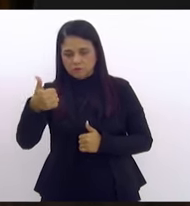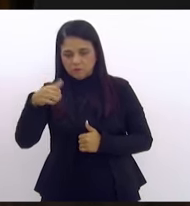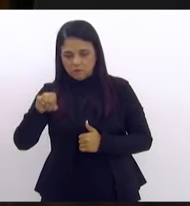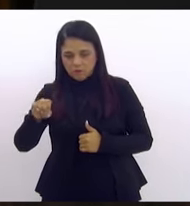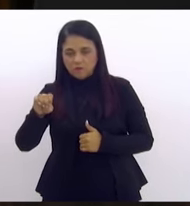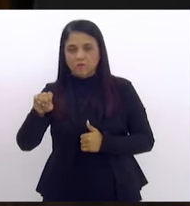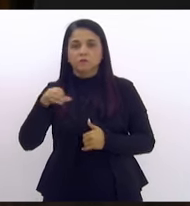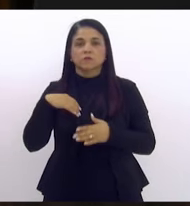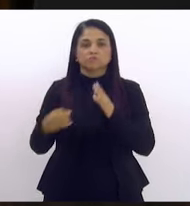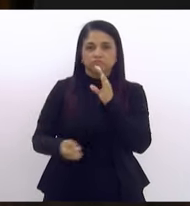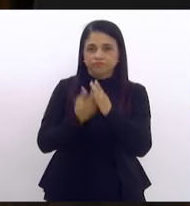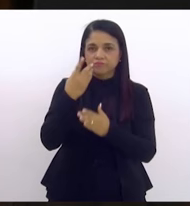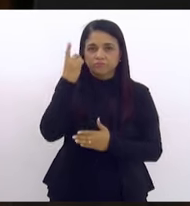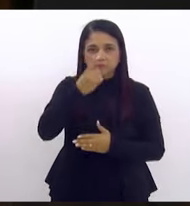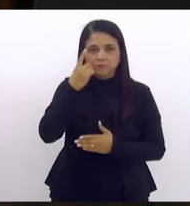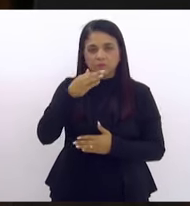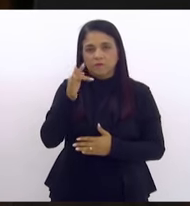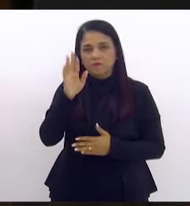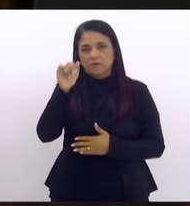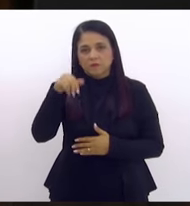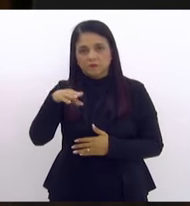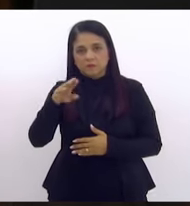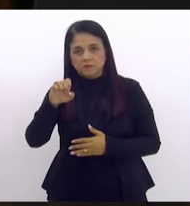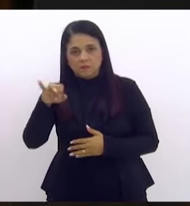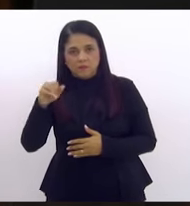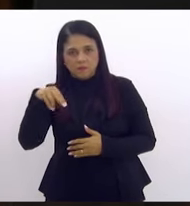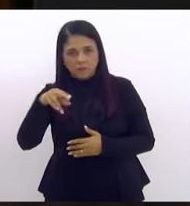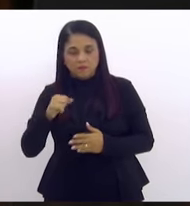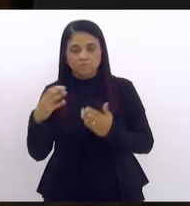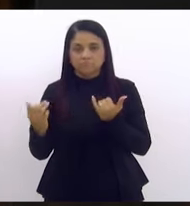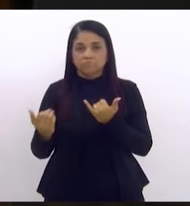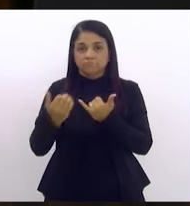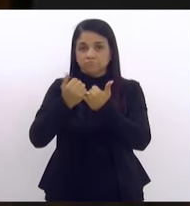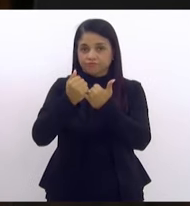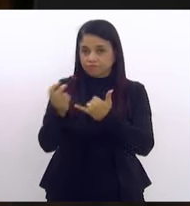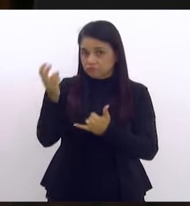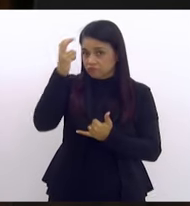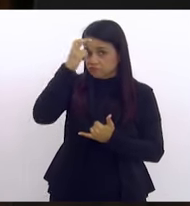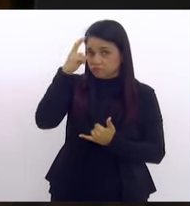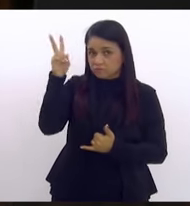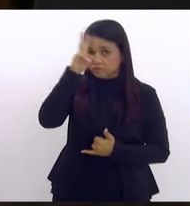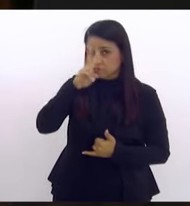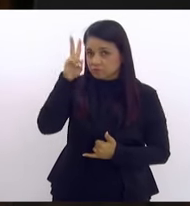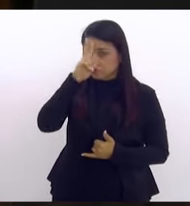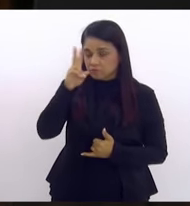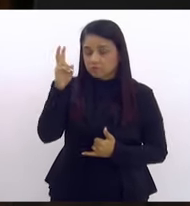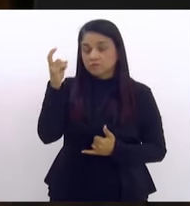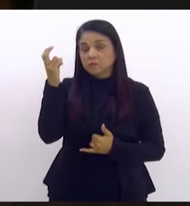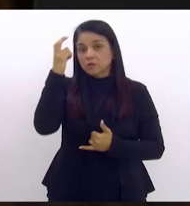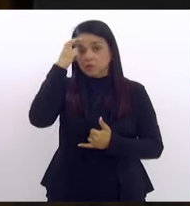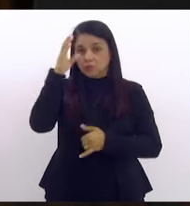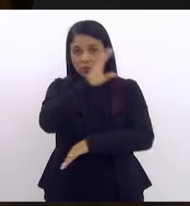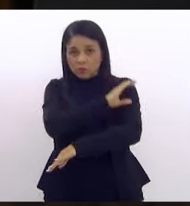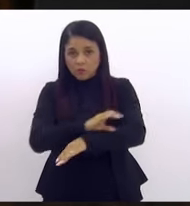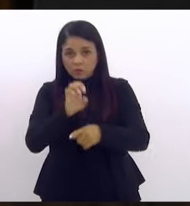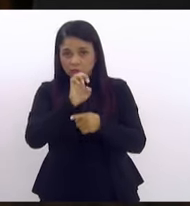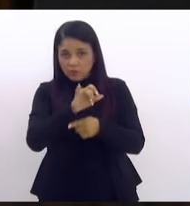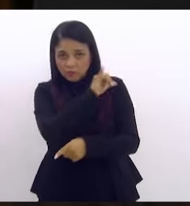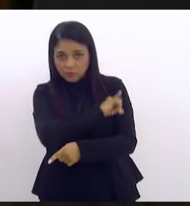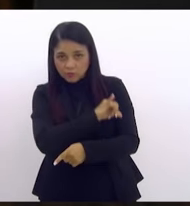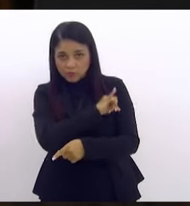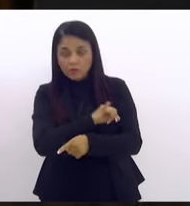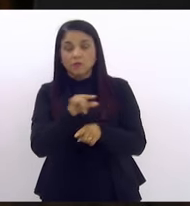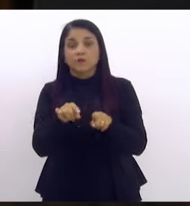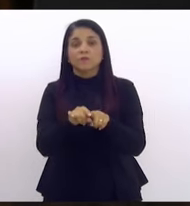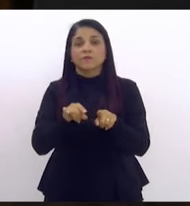1477/2019, de autoria da deputada Franciane Mota, que tomba por interesse histórico e cultural do Estado do Rio de Janeiro a